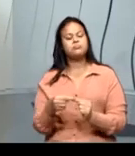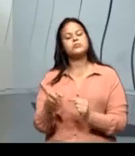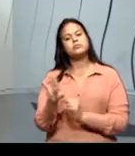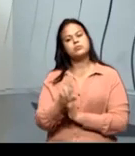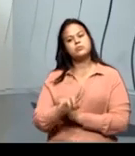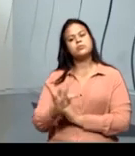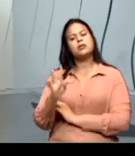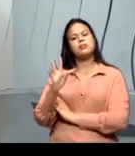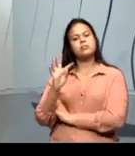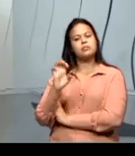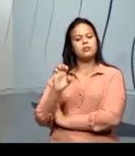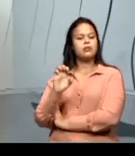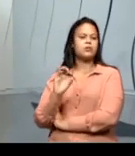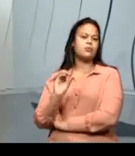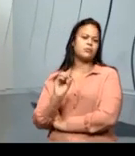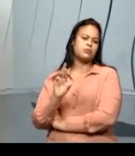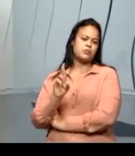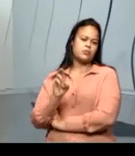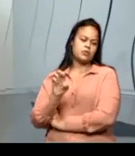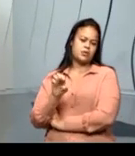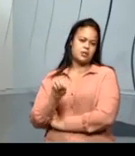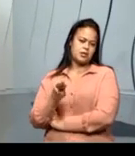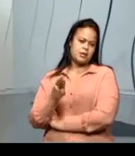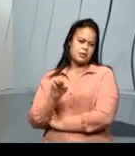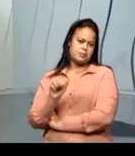de Pitágoras.